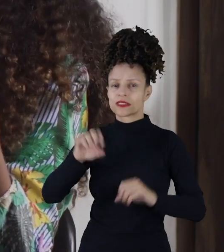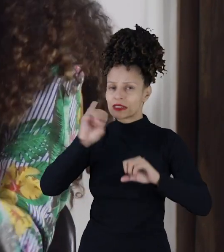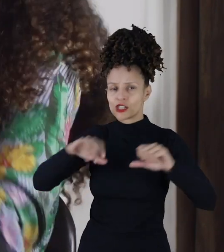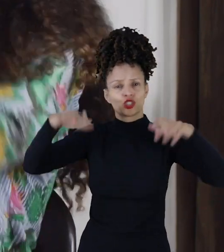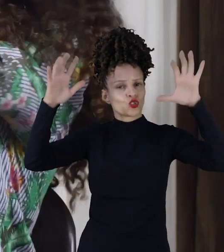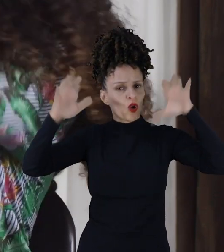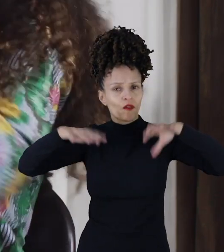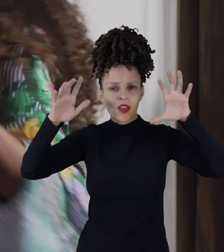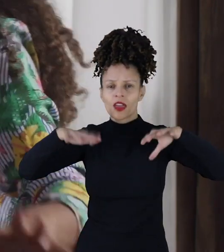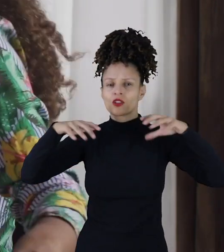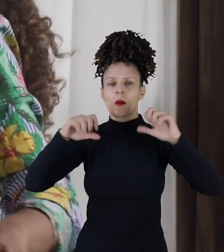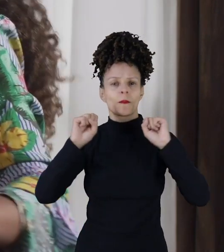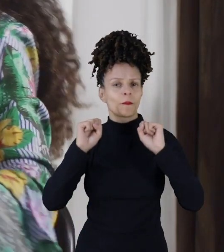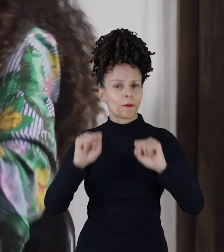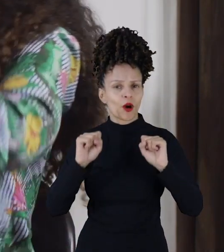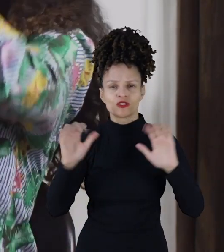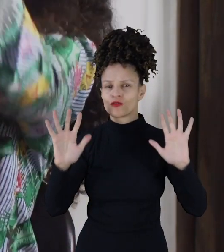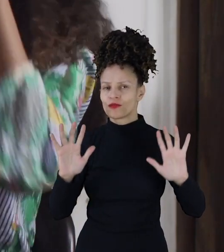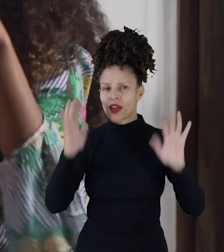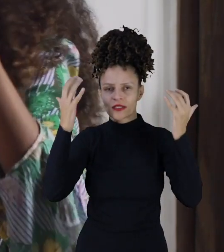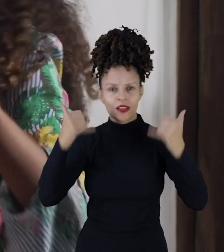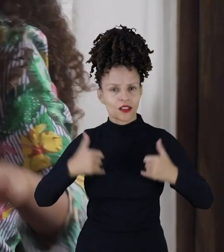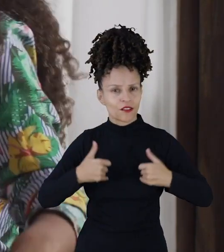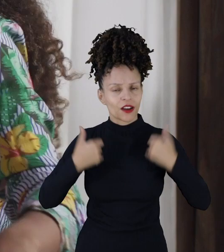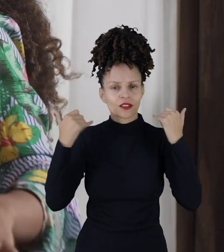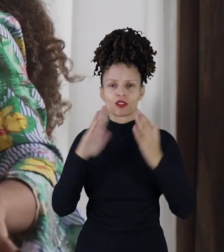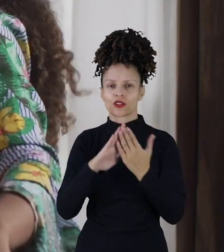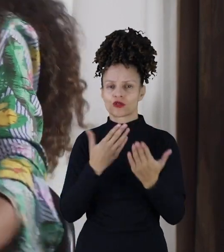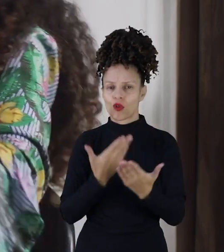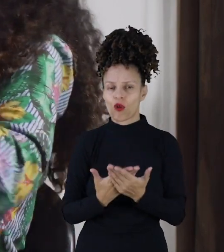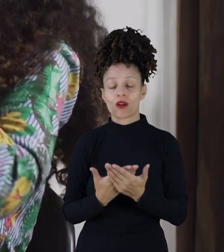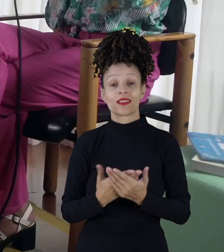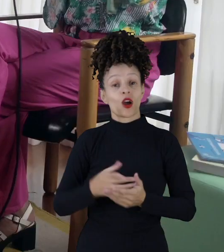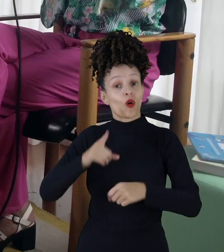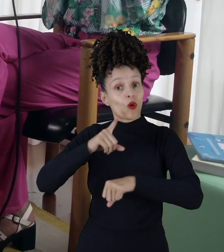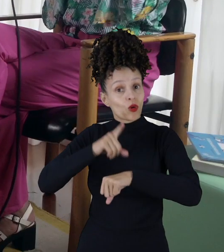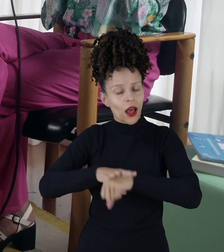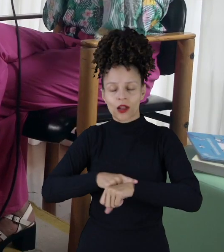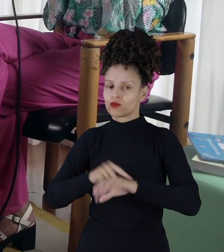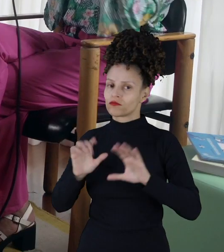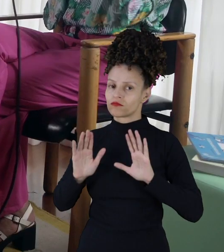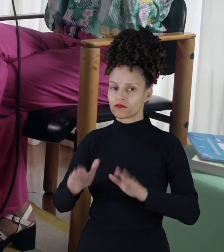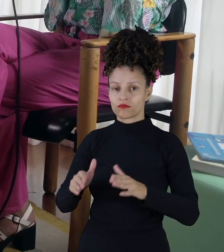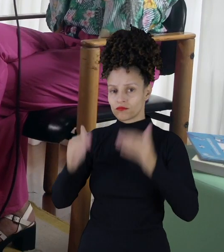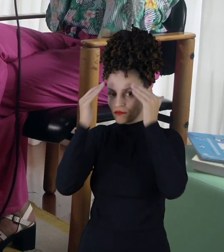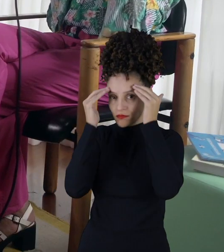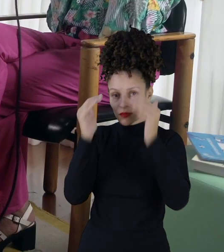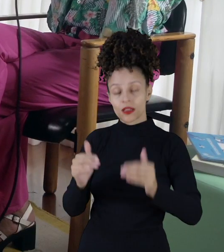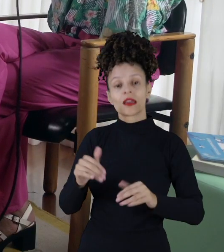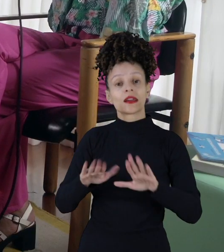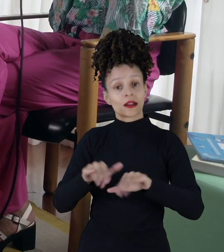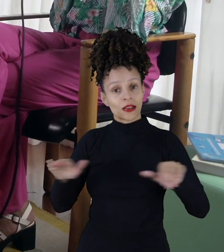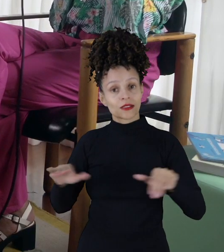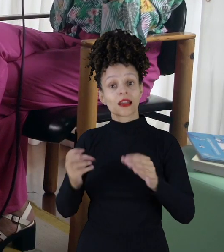Pode estar chovendo, pode ter festa de aniversário na escola. O nosso horário é o nosso horário.